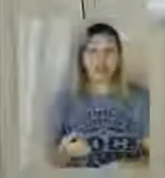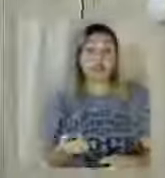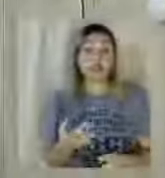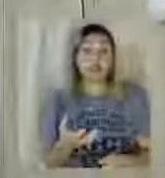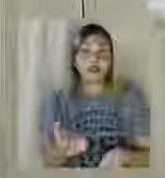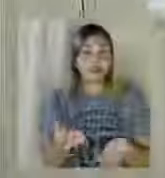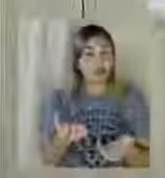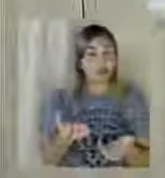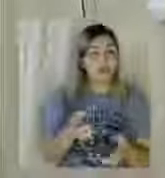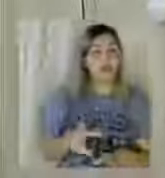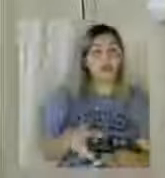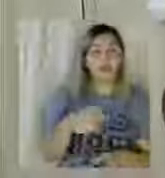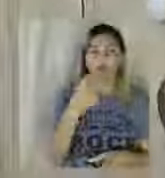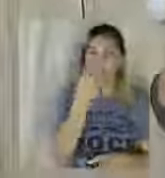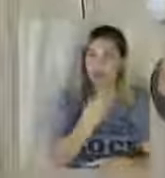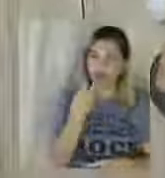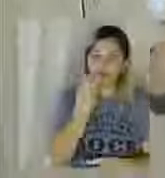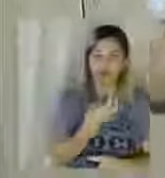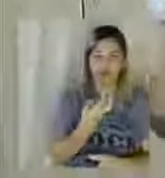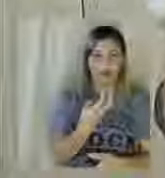mas só que não conseguiu.